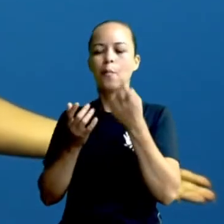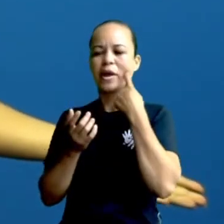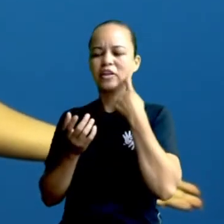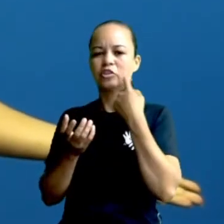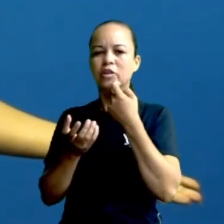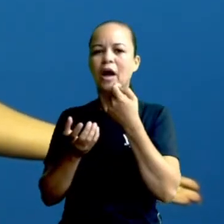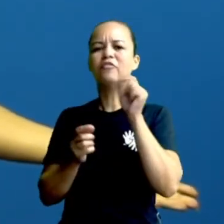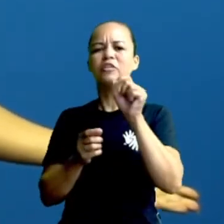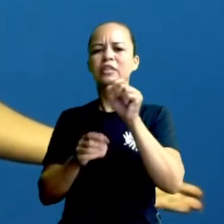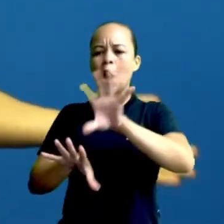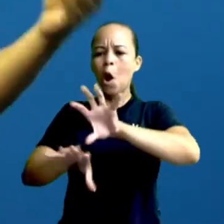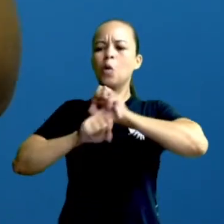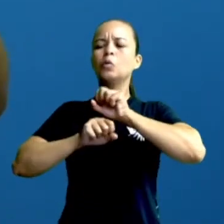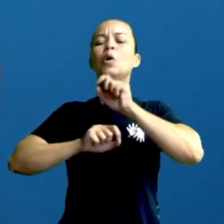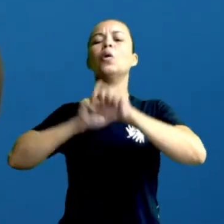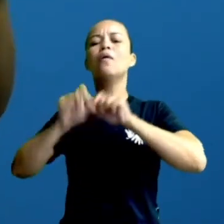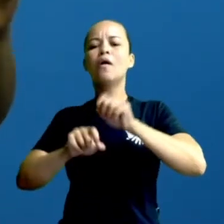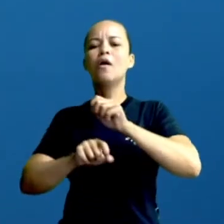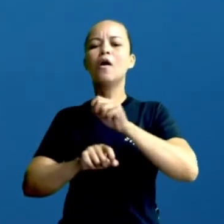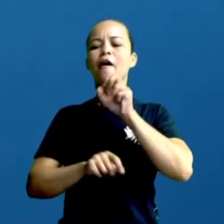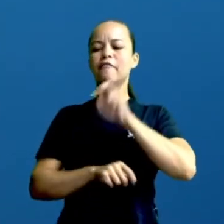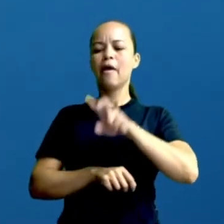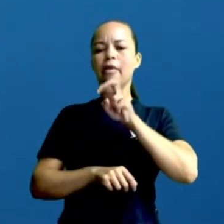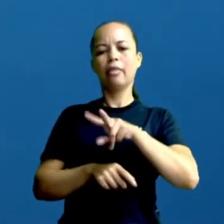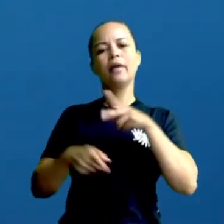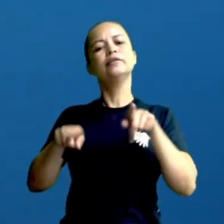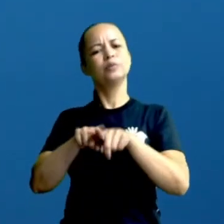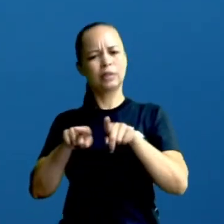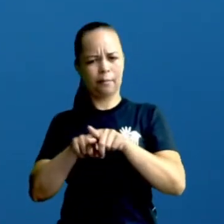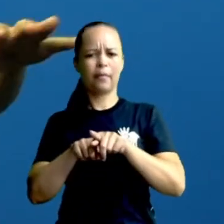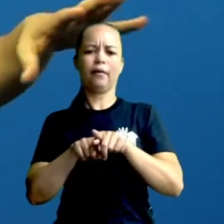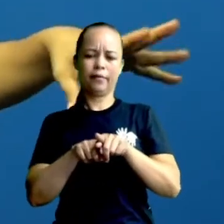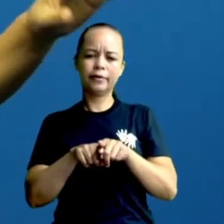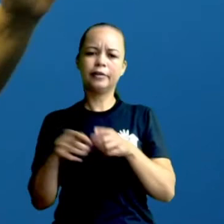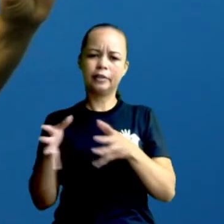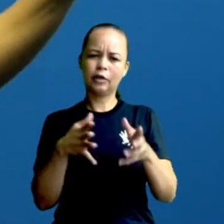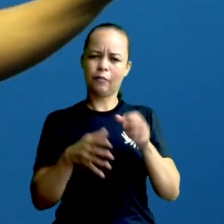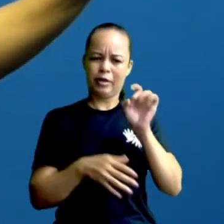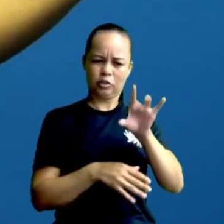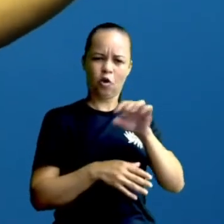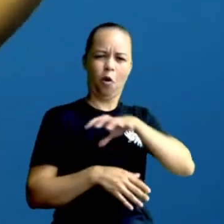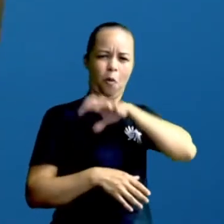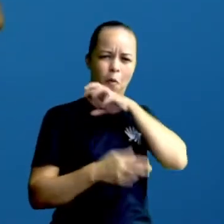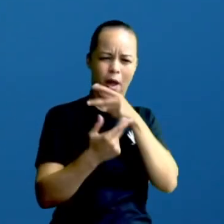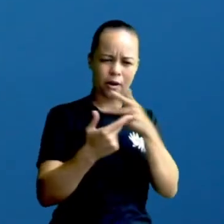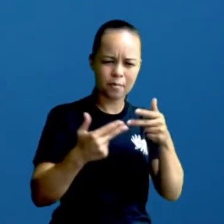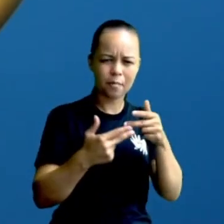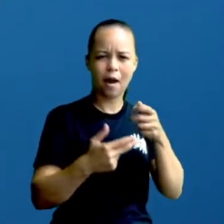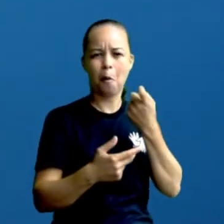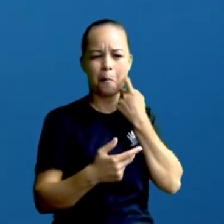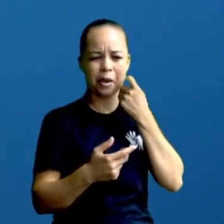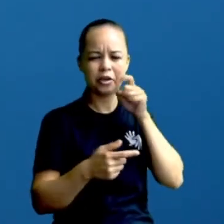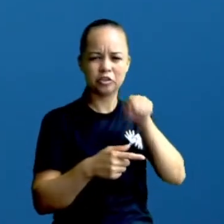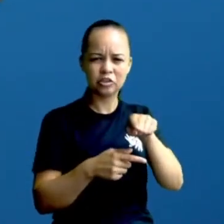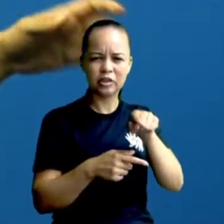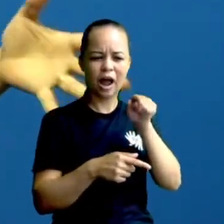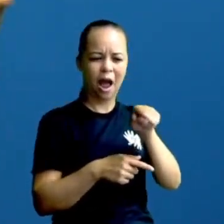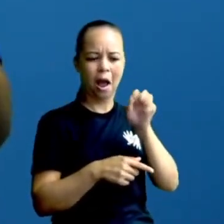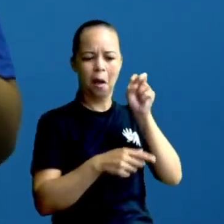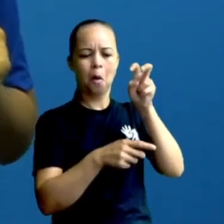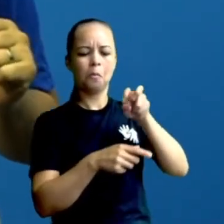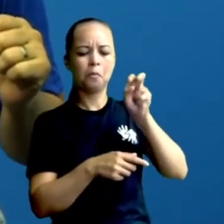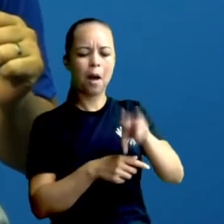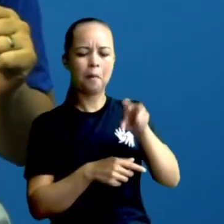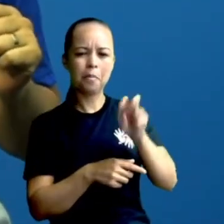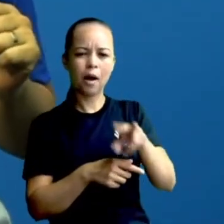consumindo veneno, gente. Então, também vai afetar o homem, né? Não é só o animal, ah, eu tô fazendo isso, ah, que vai morrer o peixe. Não, mas a